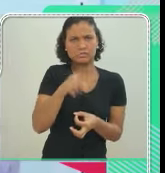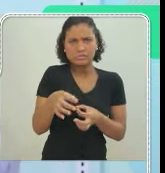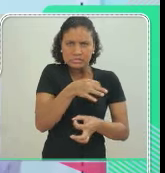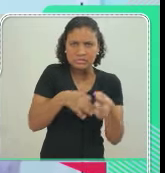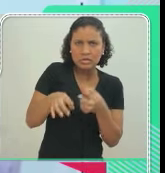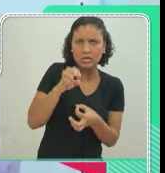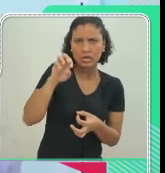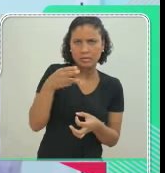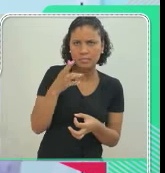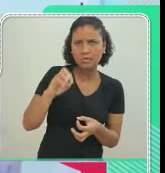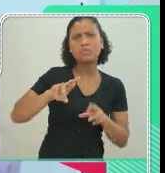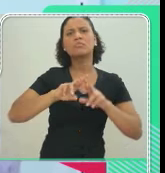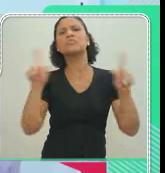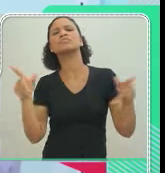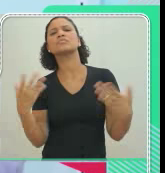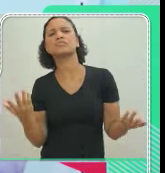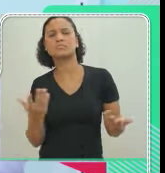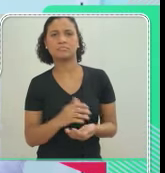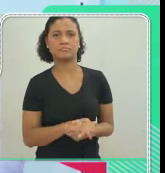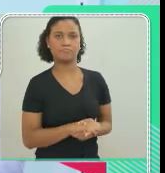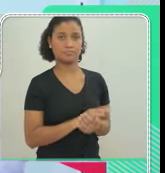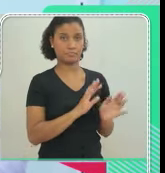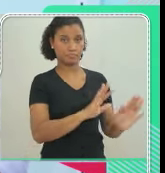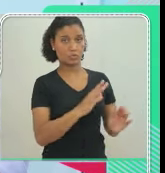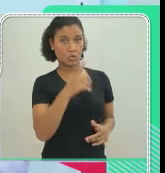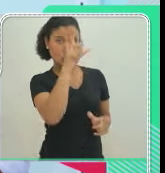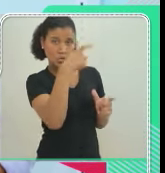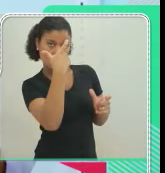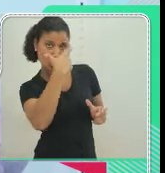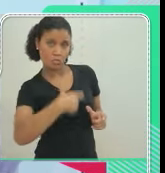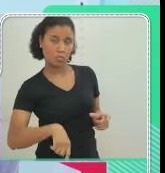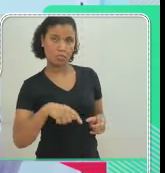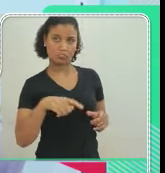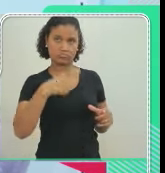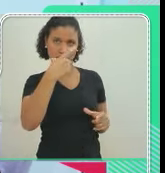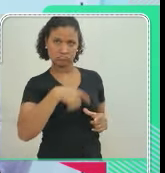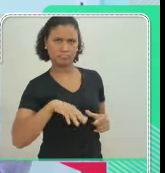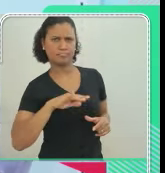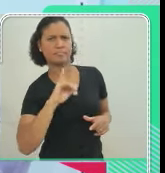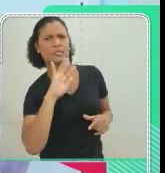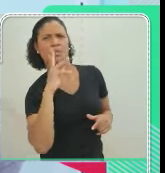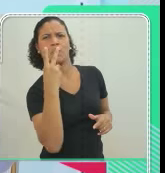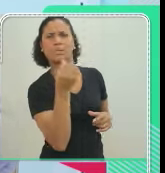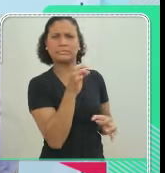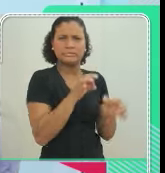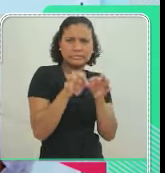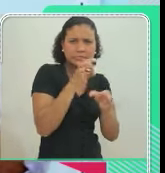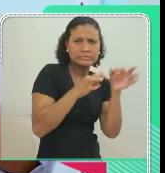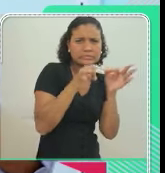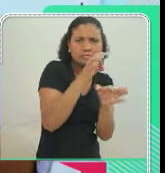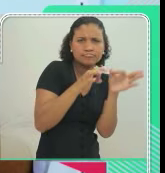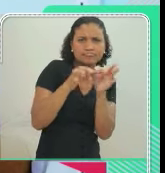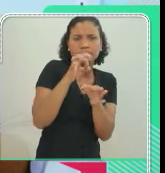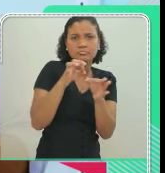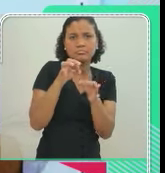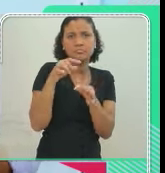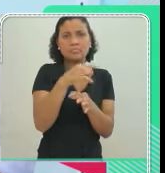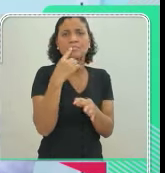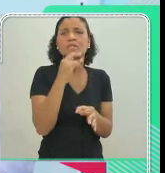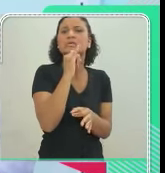corpo é formado por bilhões e bilhões de células especializadas que, por exemplo, vão poder dar origem ao cérebro, ou que formam o cérebro, que formam